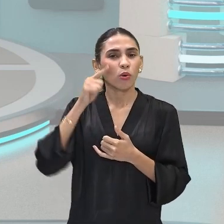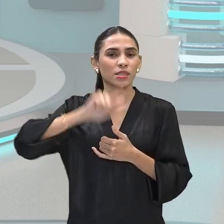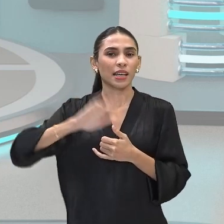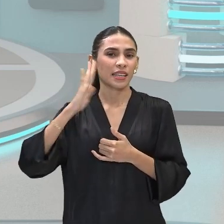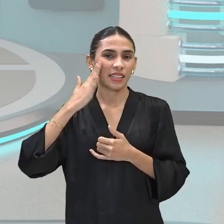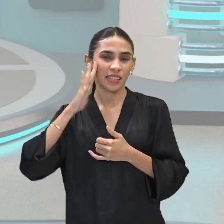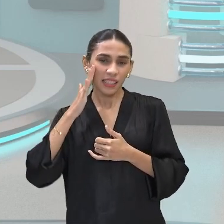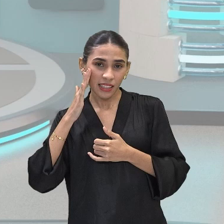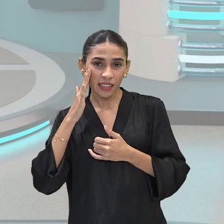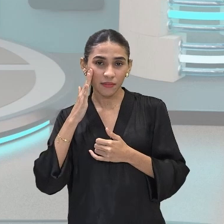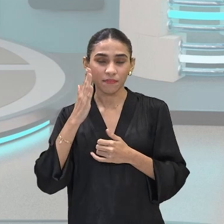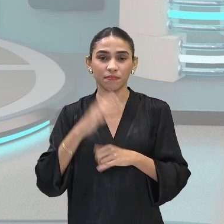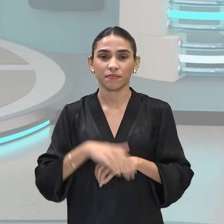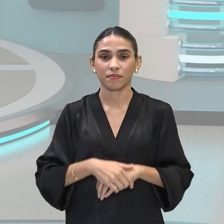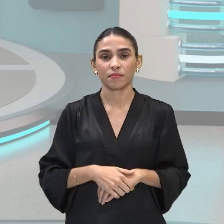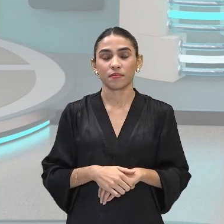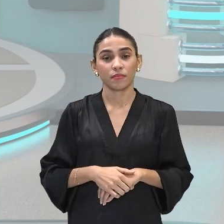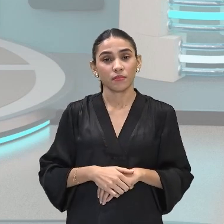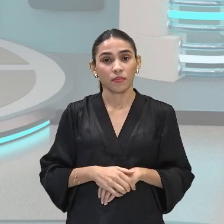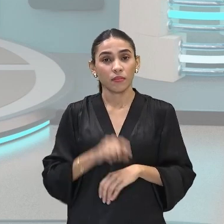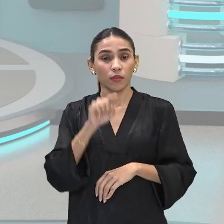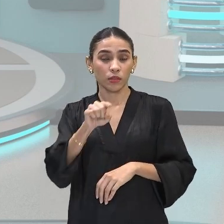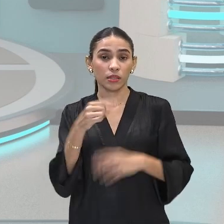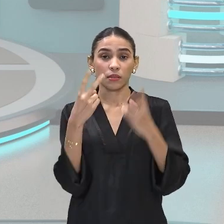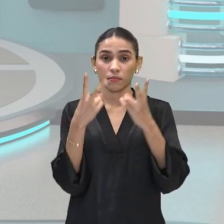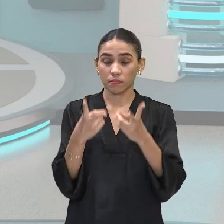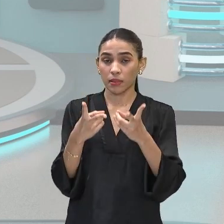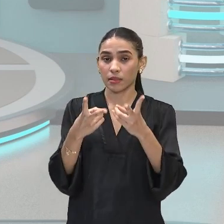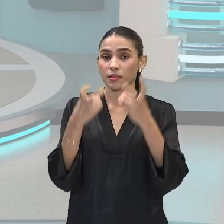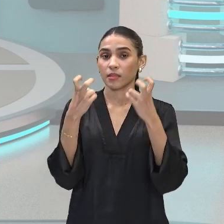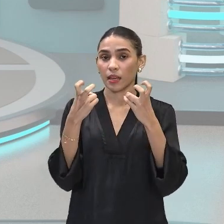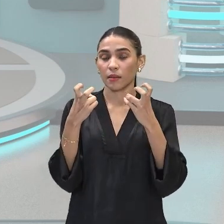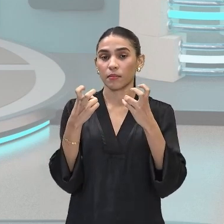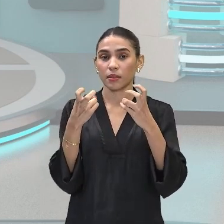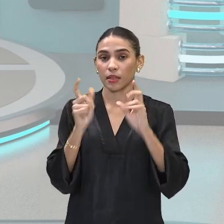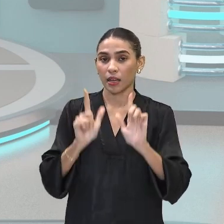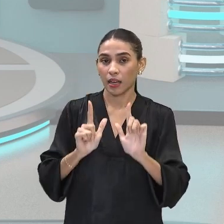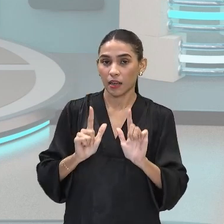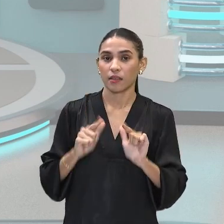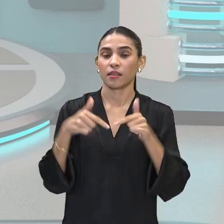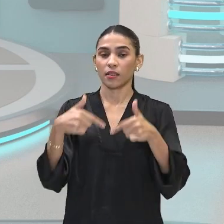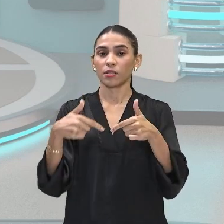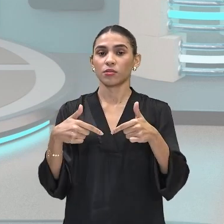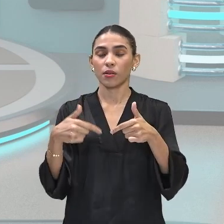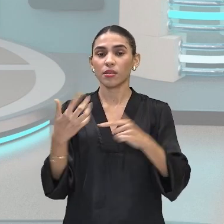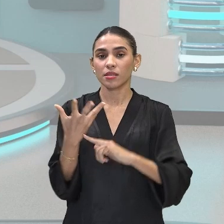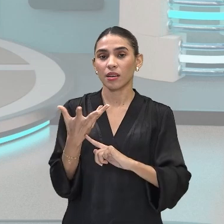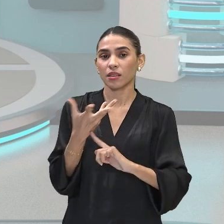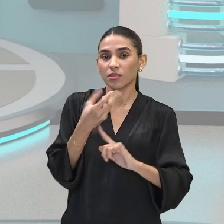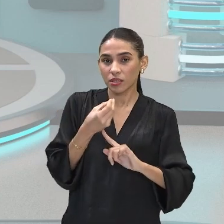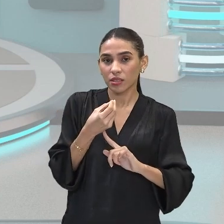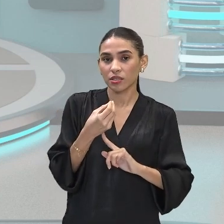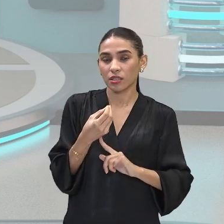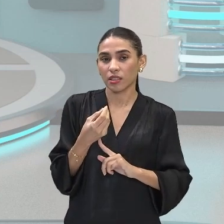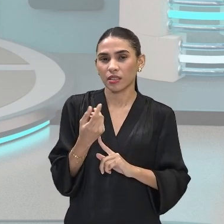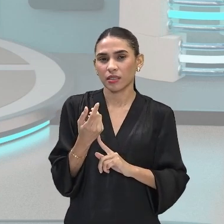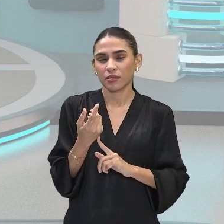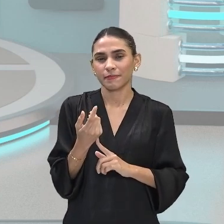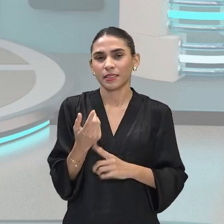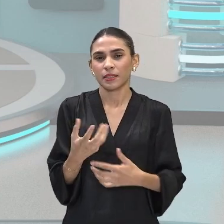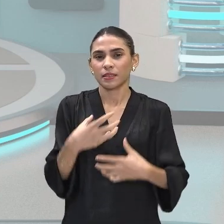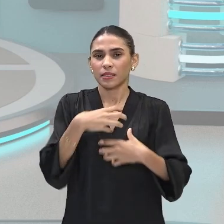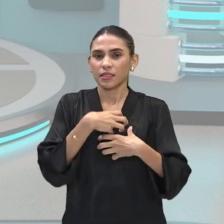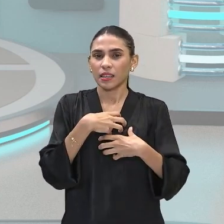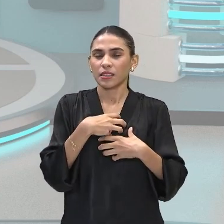de você. E quando olhamos para estas manifestações artísticas que nos tiram da zona de